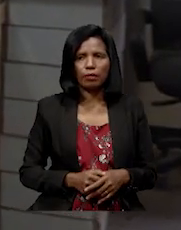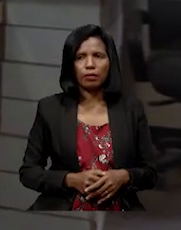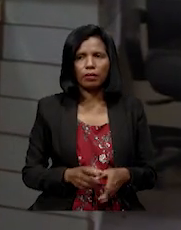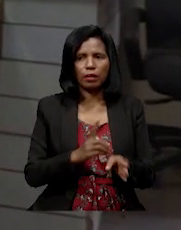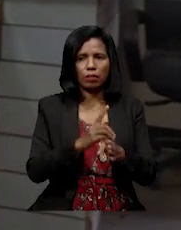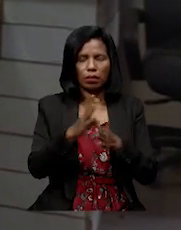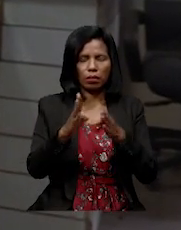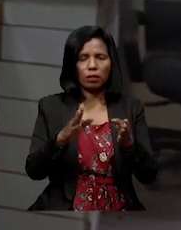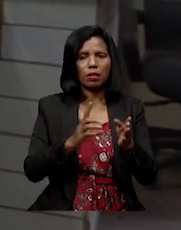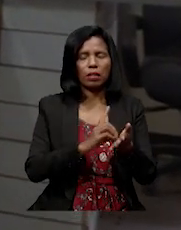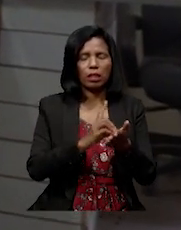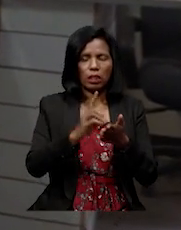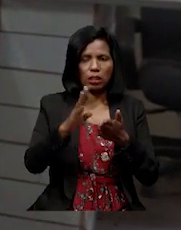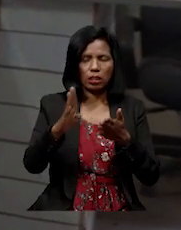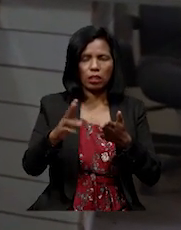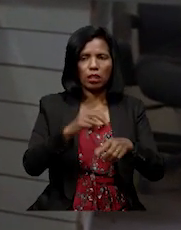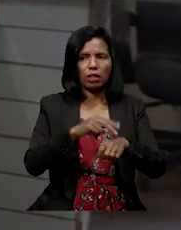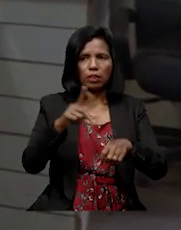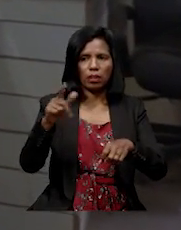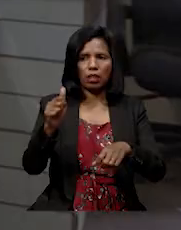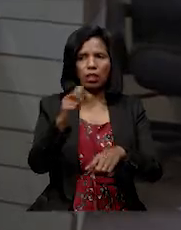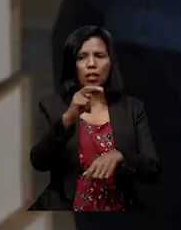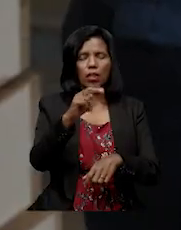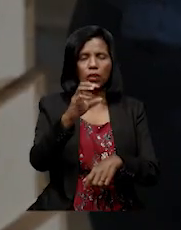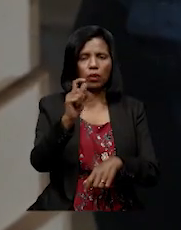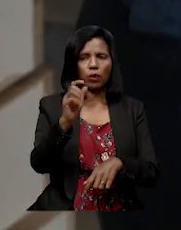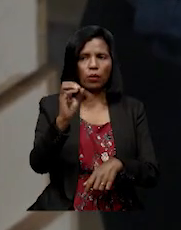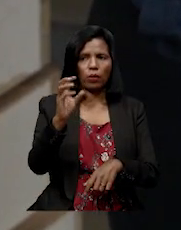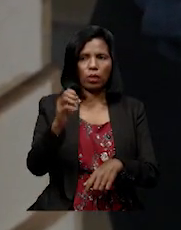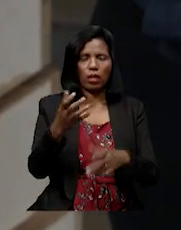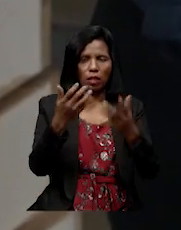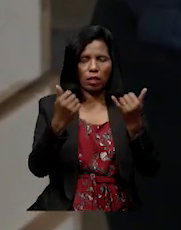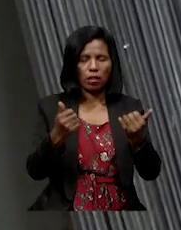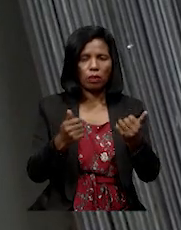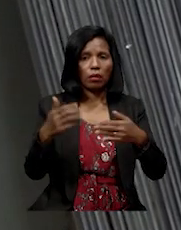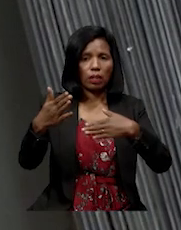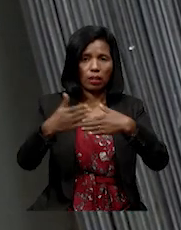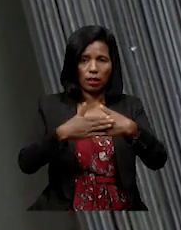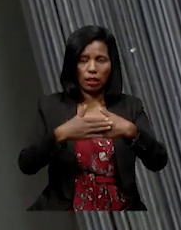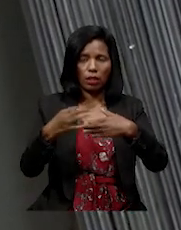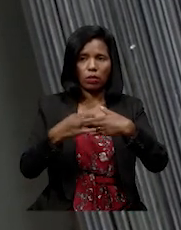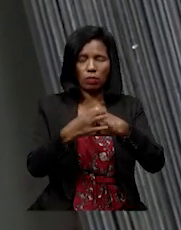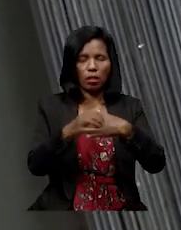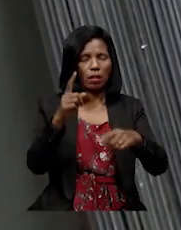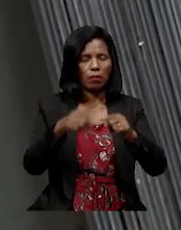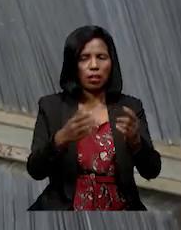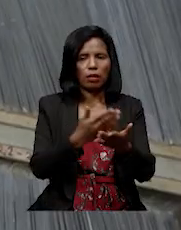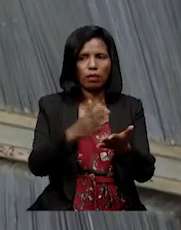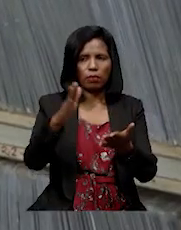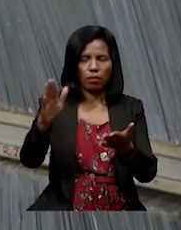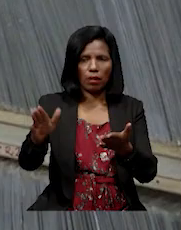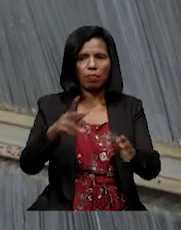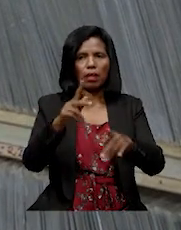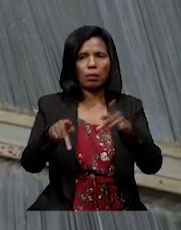Diretor Direção Nacional Transporte Terrestre António da Costa Ateten, daudau ne chapa matrícula barra que labele atribui ba veículo